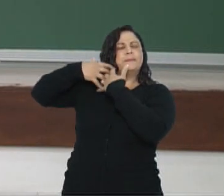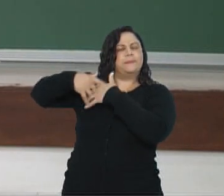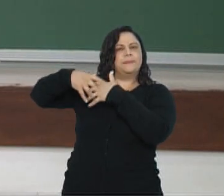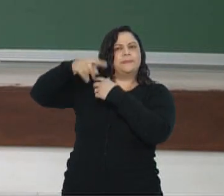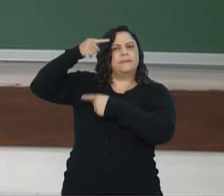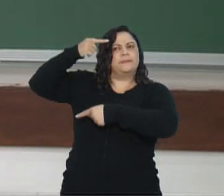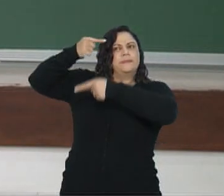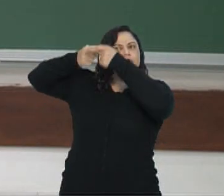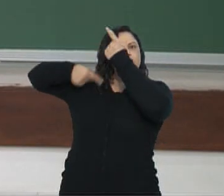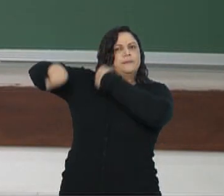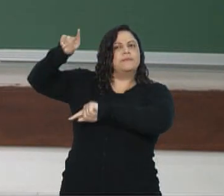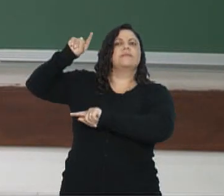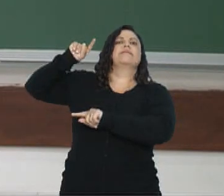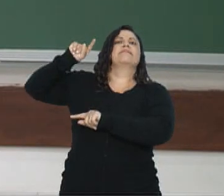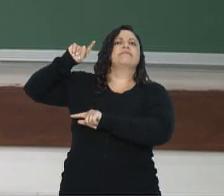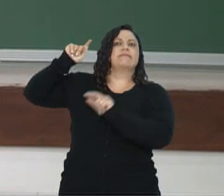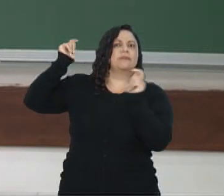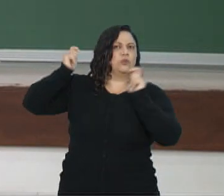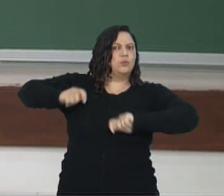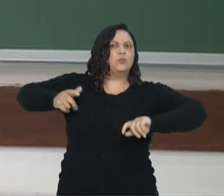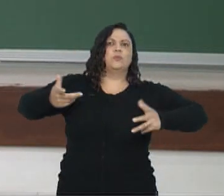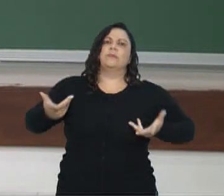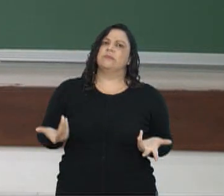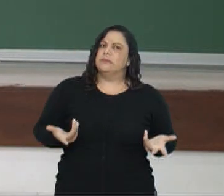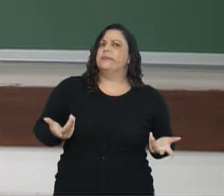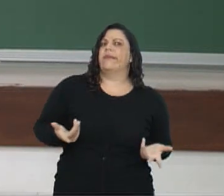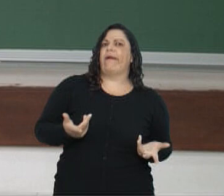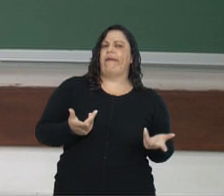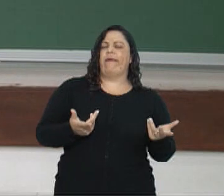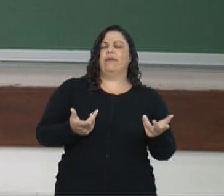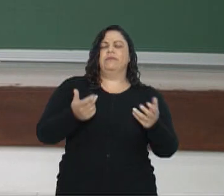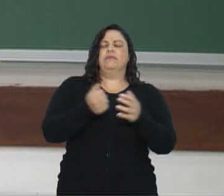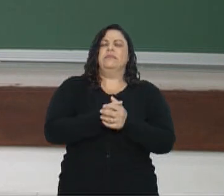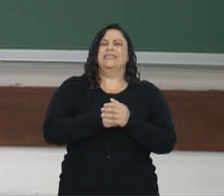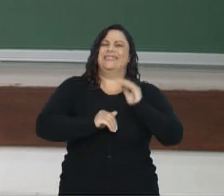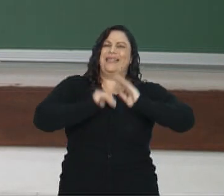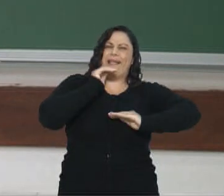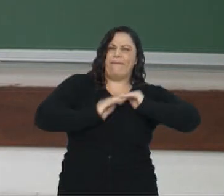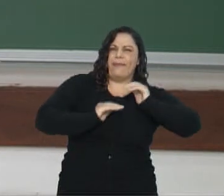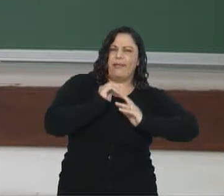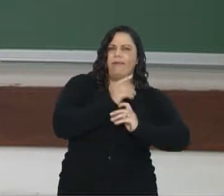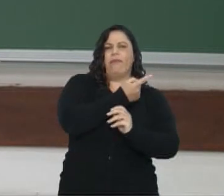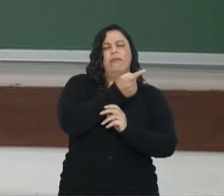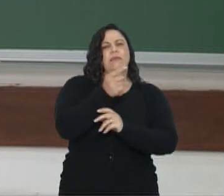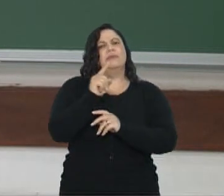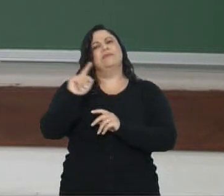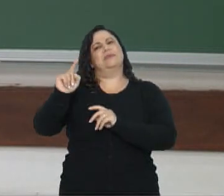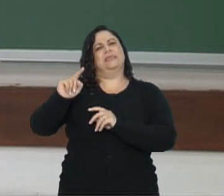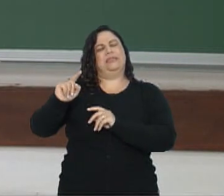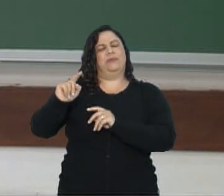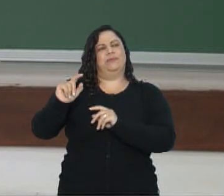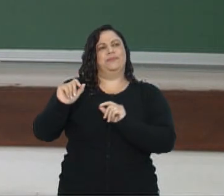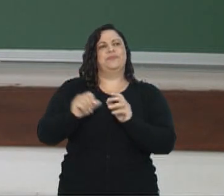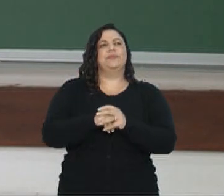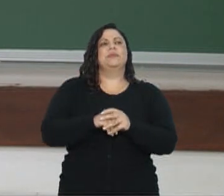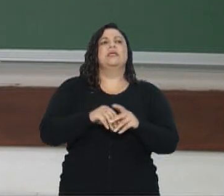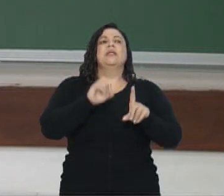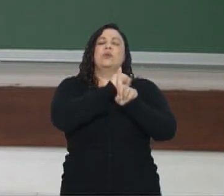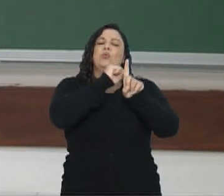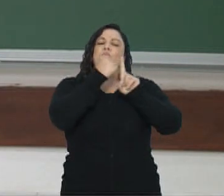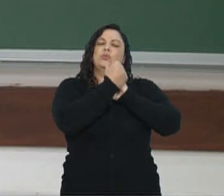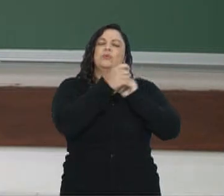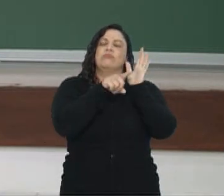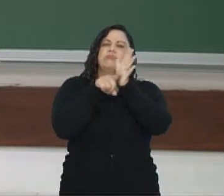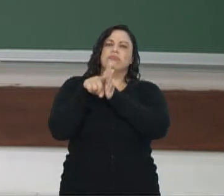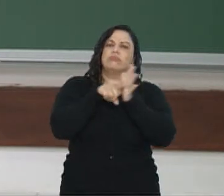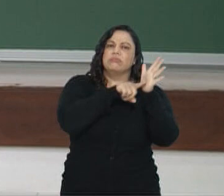pensar. Isso não é prático, você mudar a ideia de uma pessoa dá muito trabalho. Então, nessa crítica contra eles, vai vir os chamados socialistas